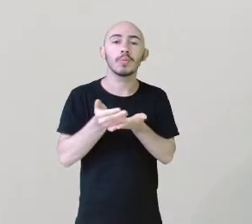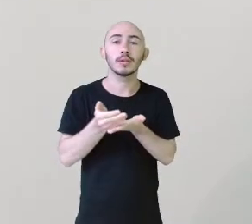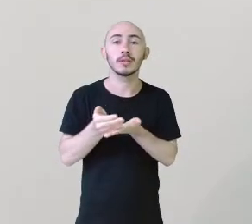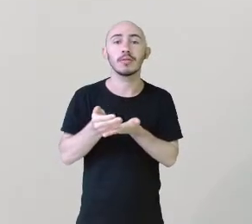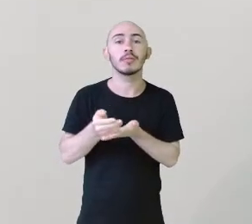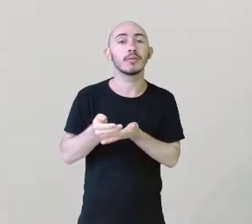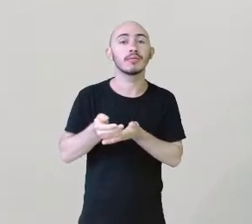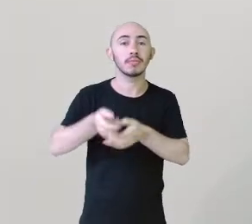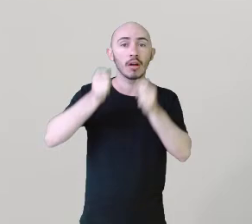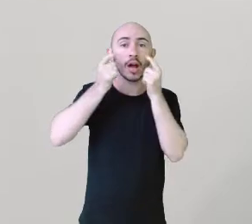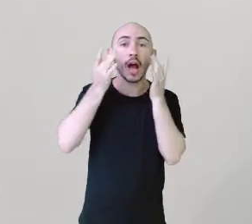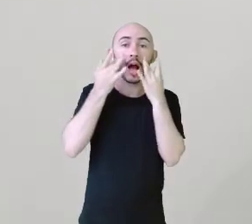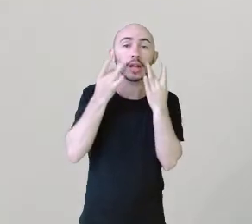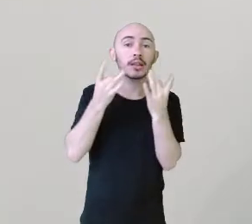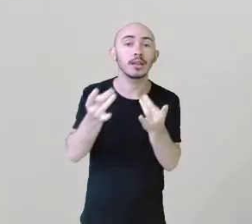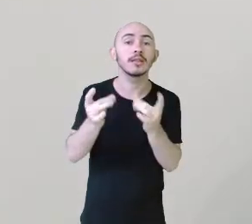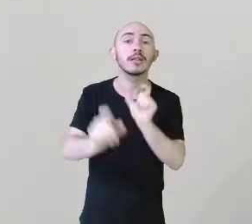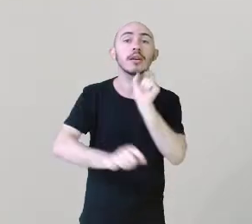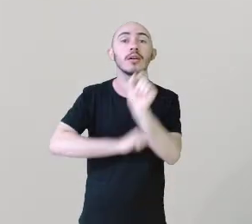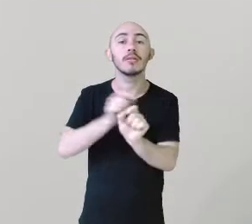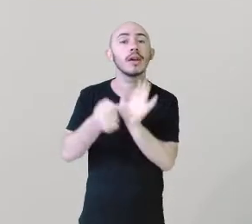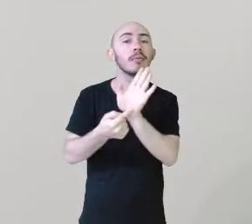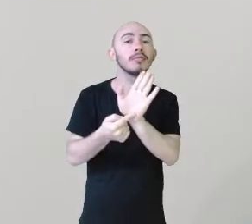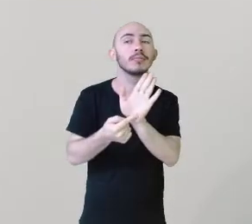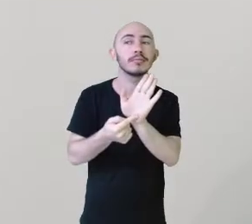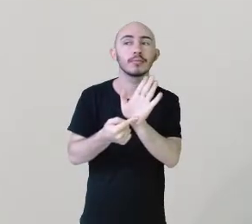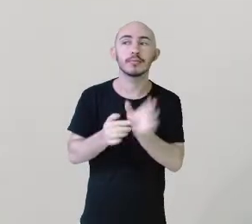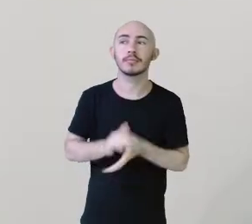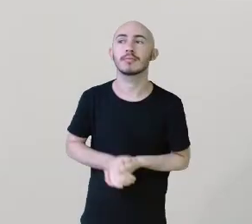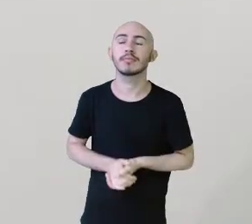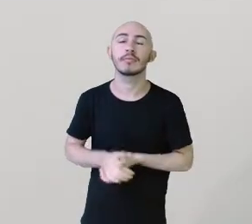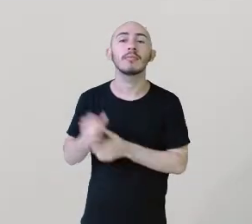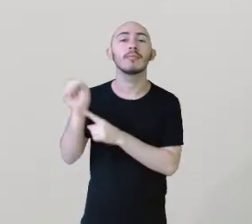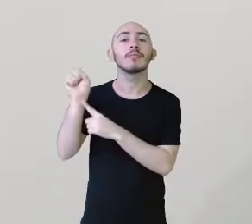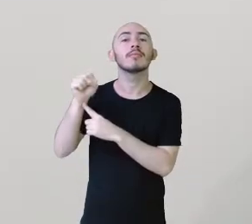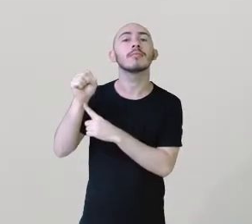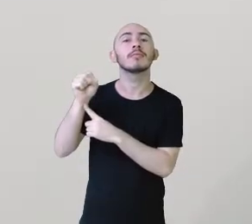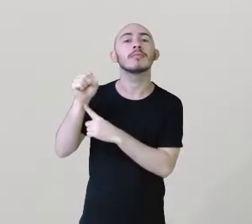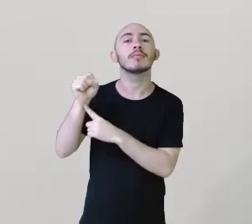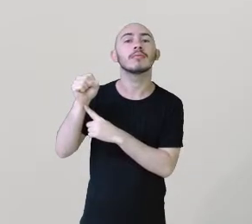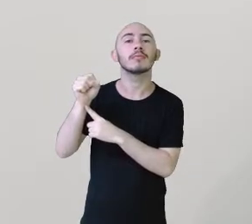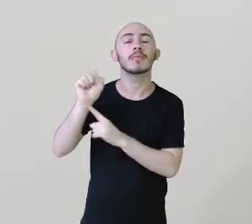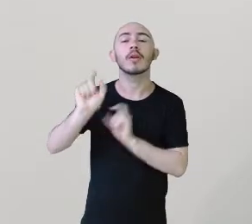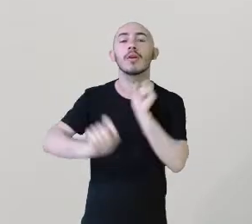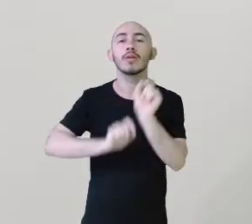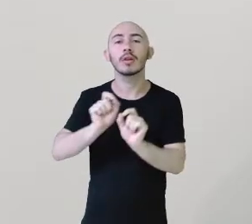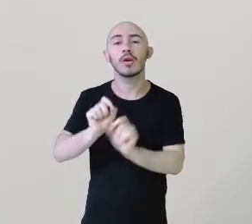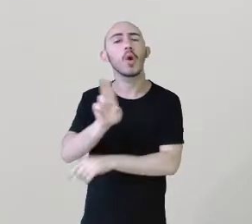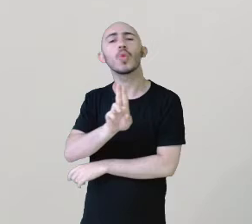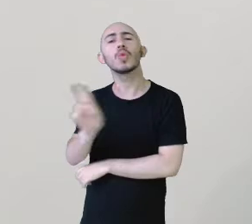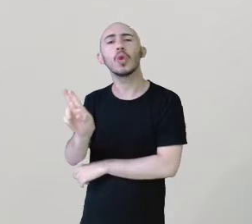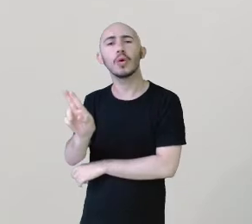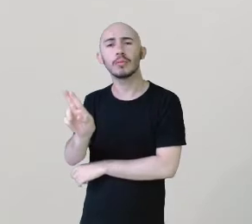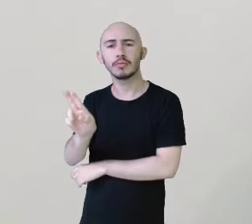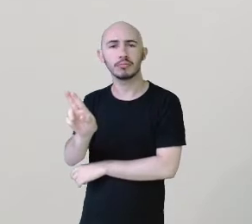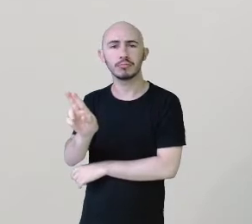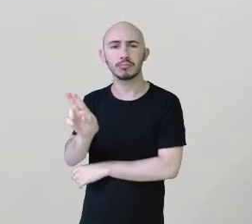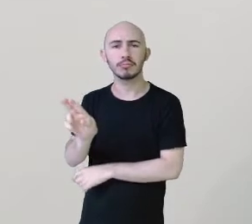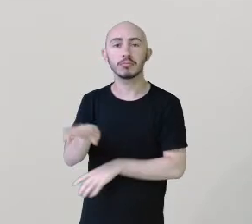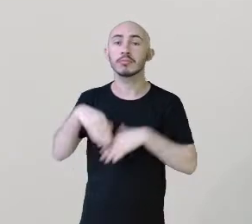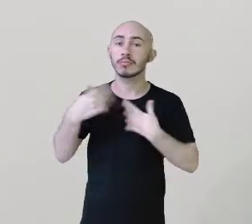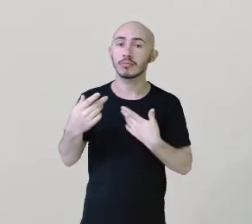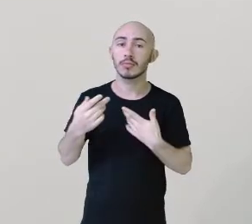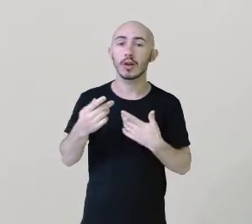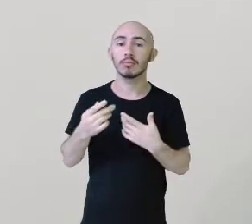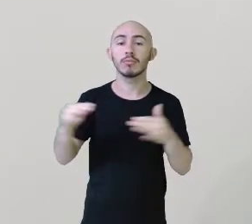a atenção para substantivo. Substantivo é o nome, concordância nominal